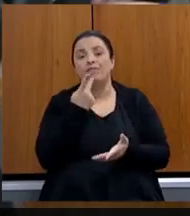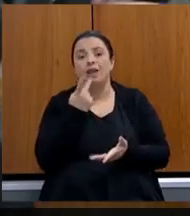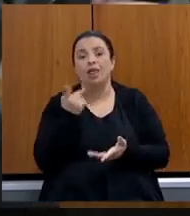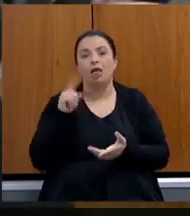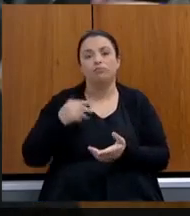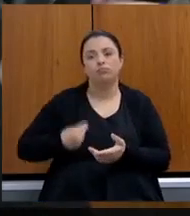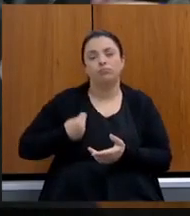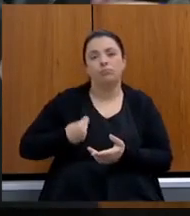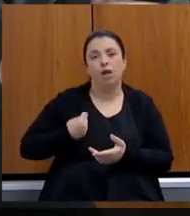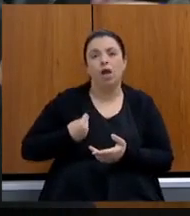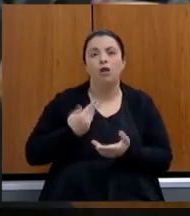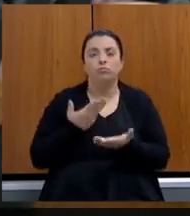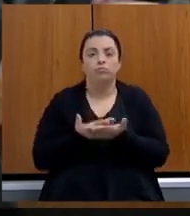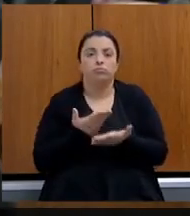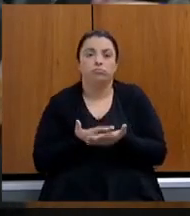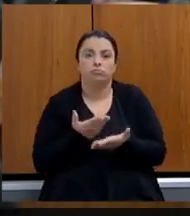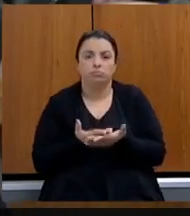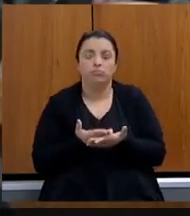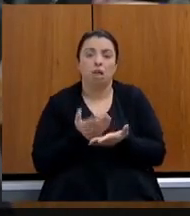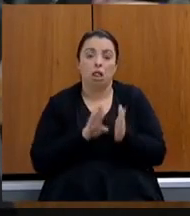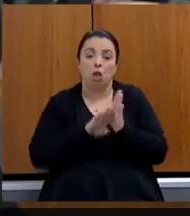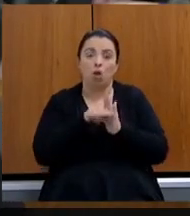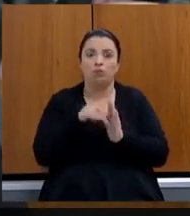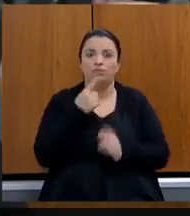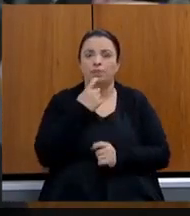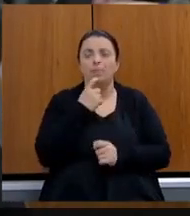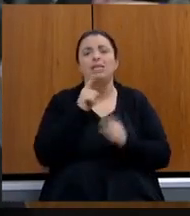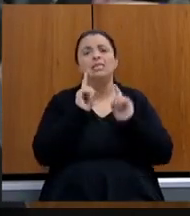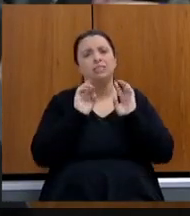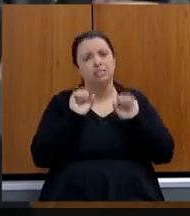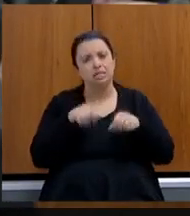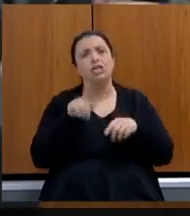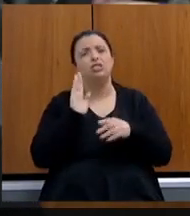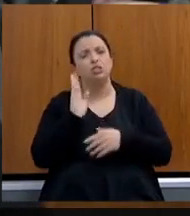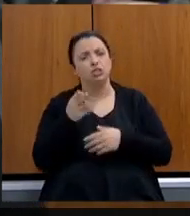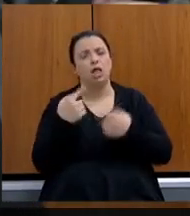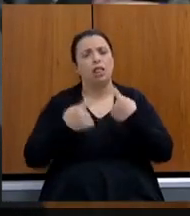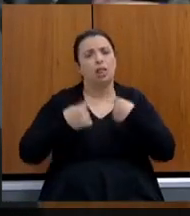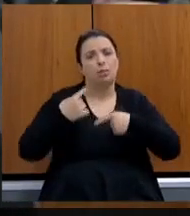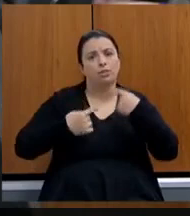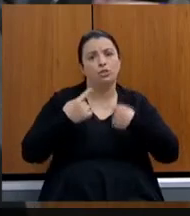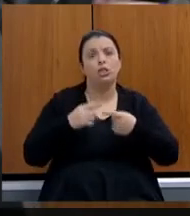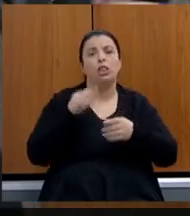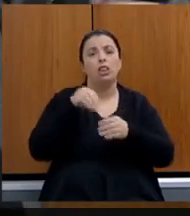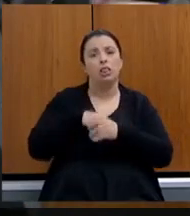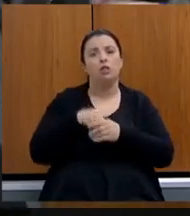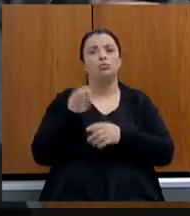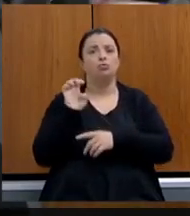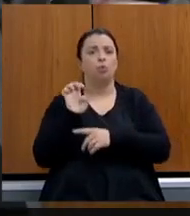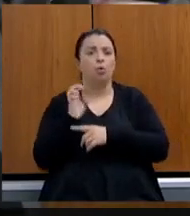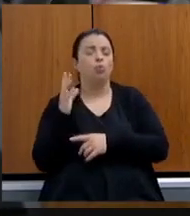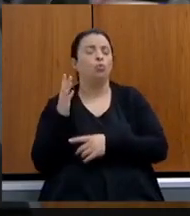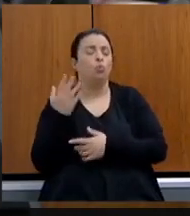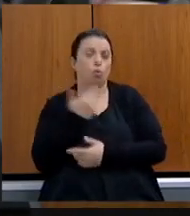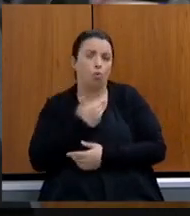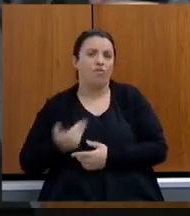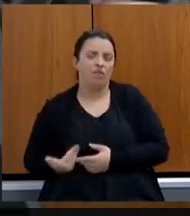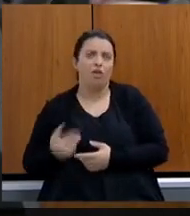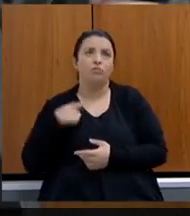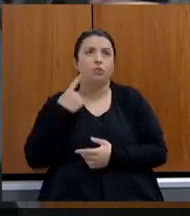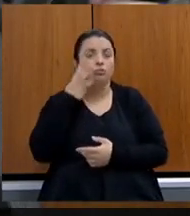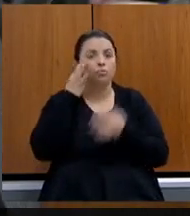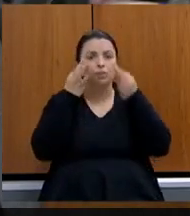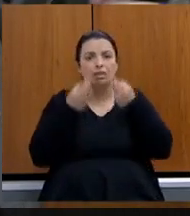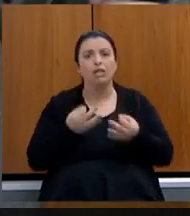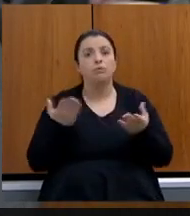das atividades em onda vermelha Sim esse tema vem sendo debatido nas instâncias do governo a gente entende que é um momento muito